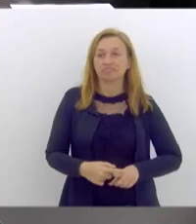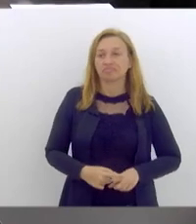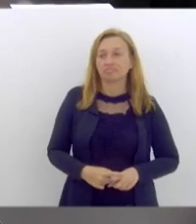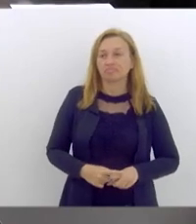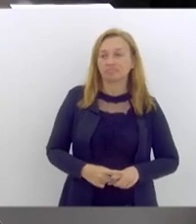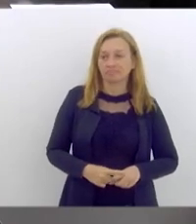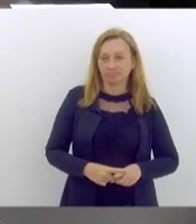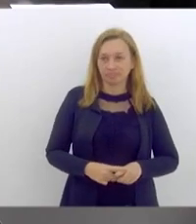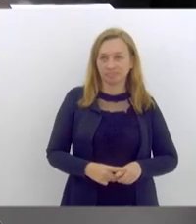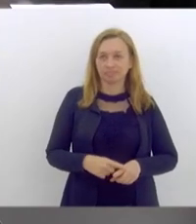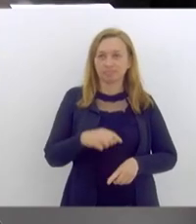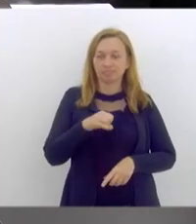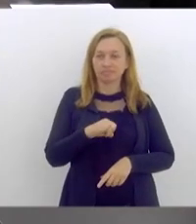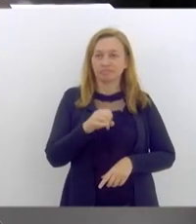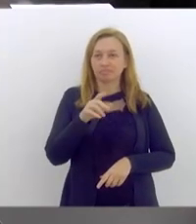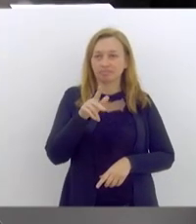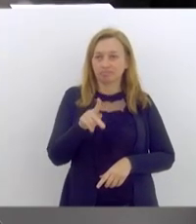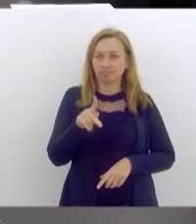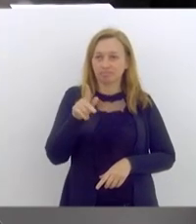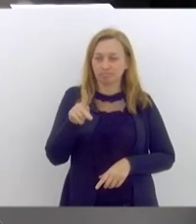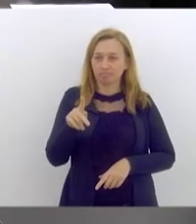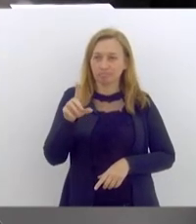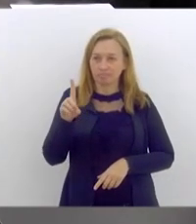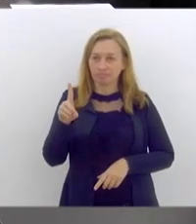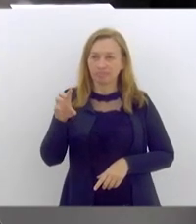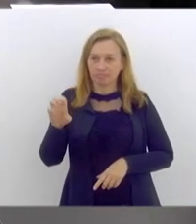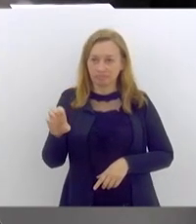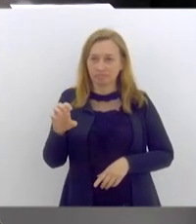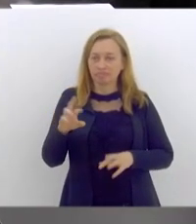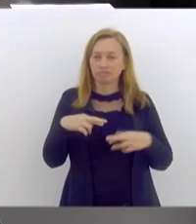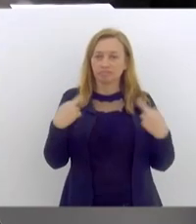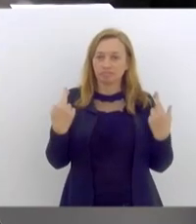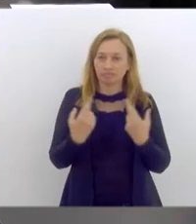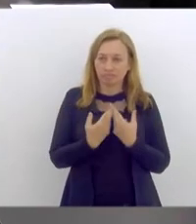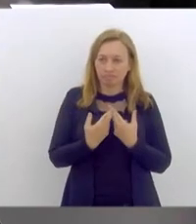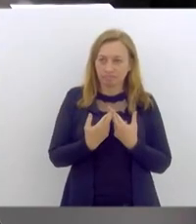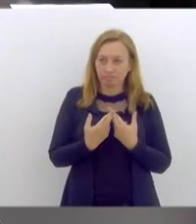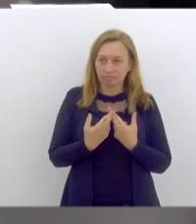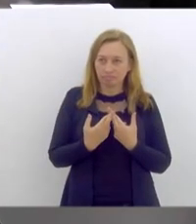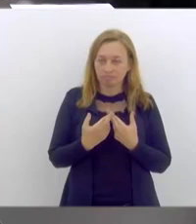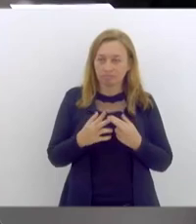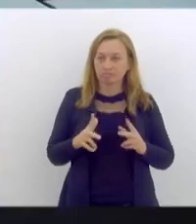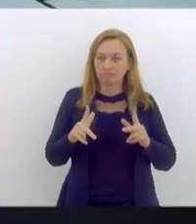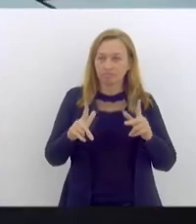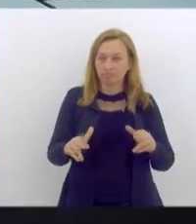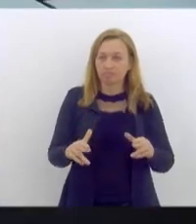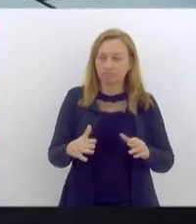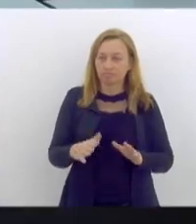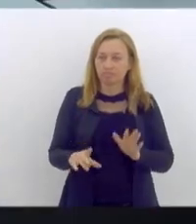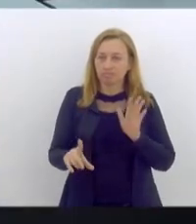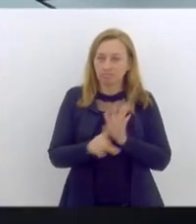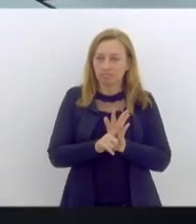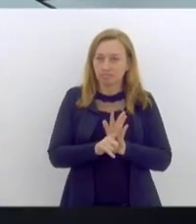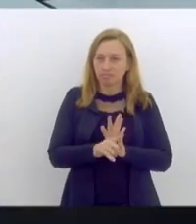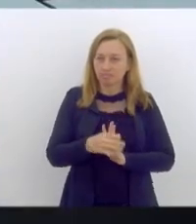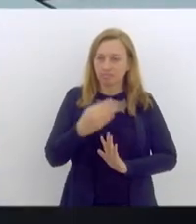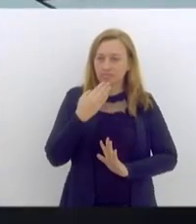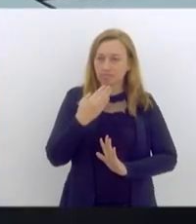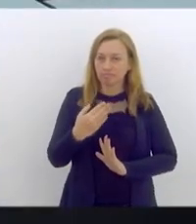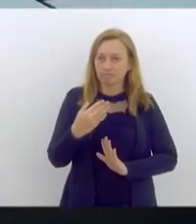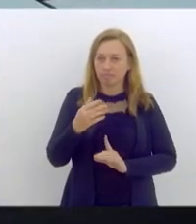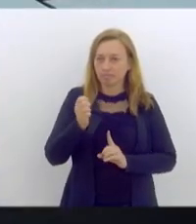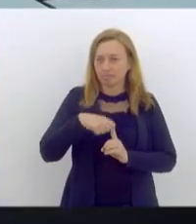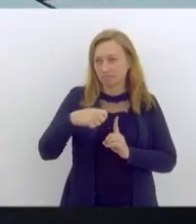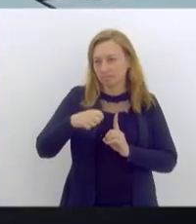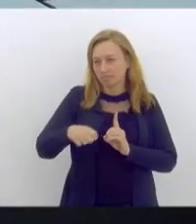se o cppde se reunisse conforme determina a lei todos os meses